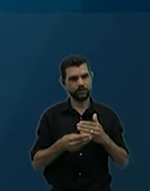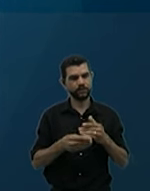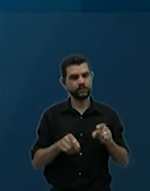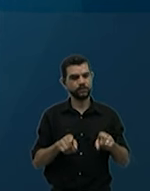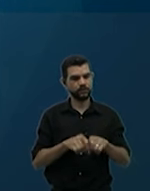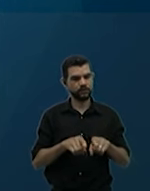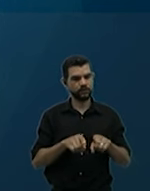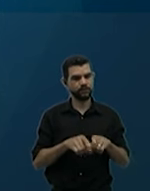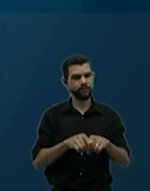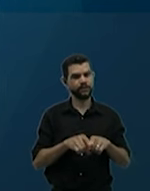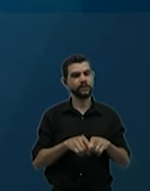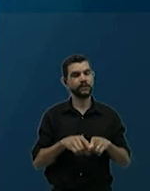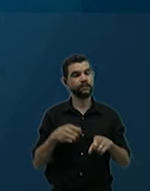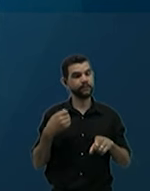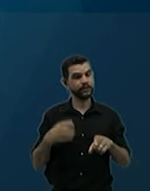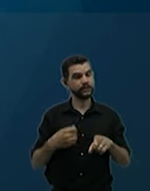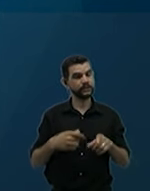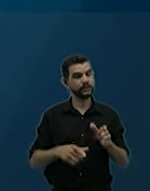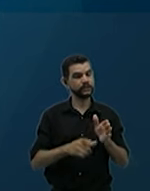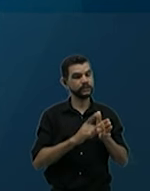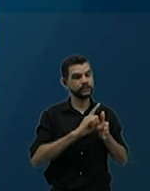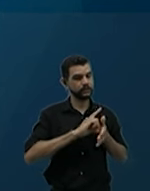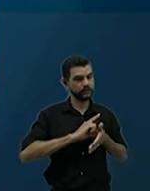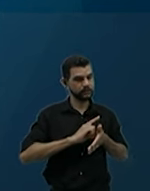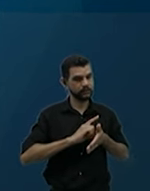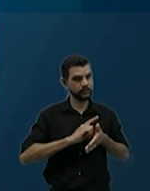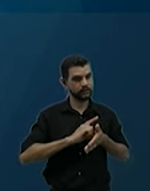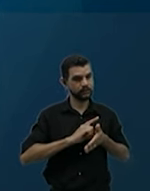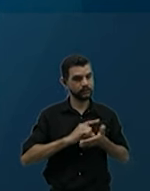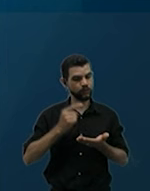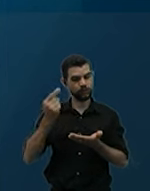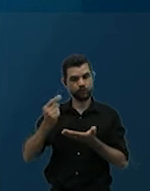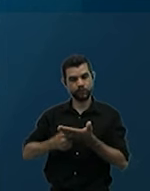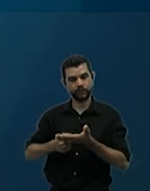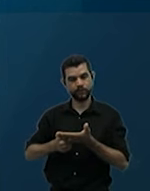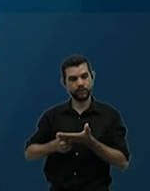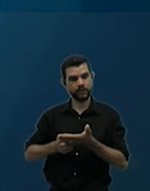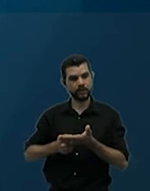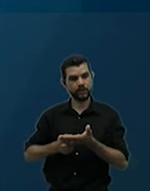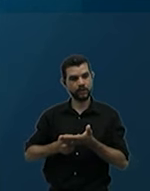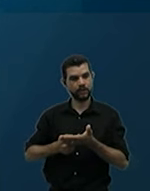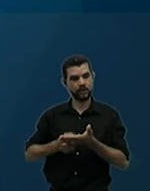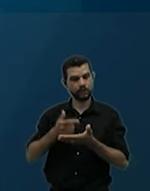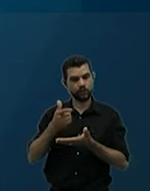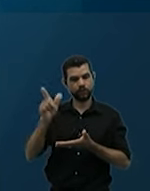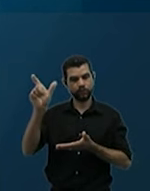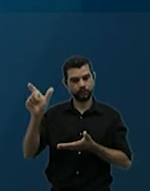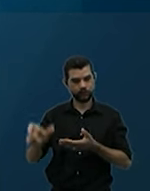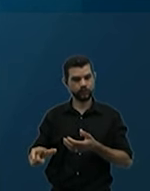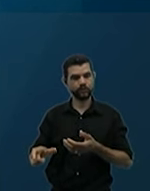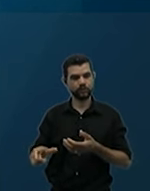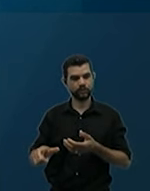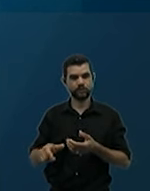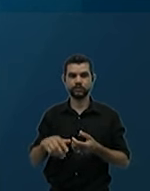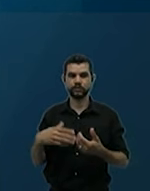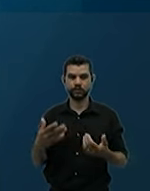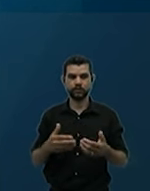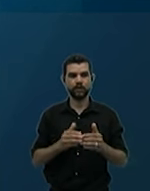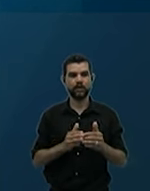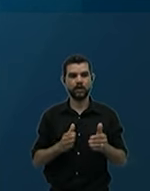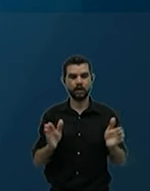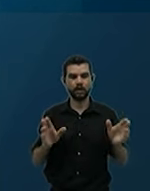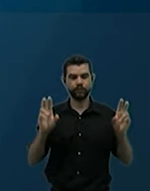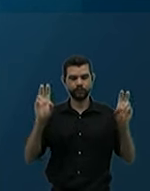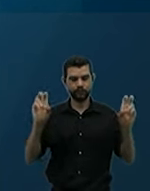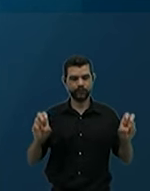o terceiro e o fato gerador da obrigação. Abro parênteses, artigo